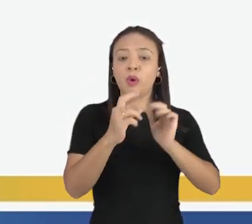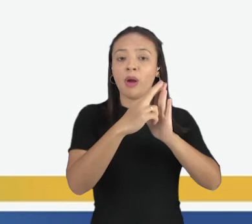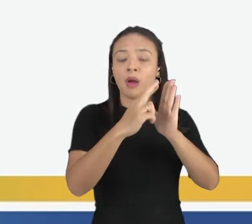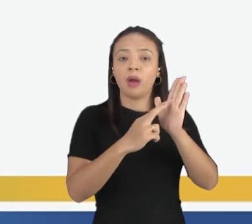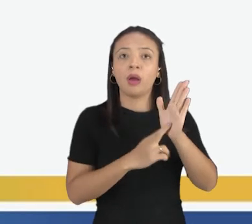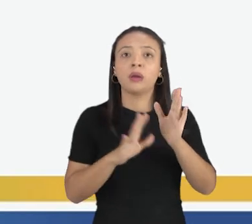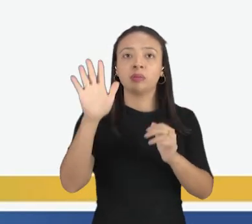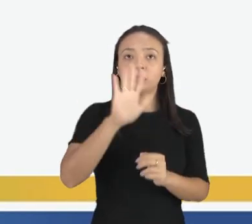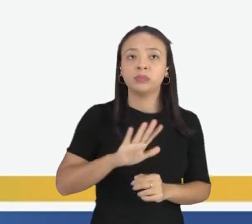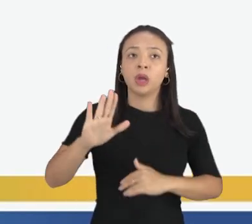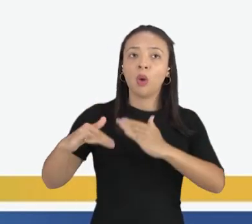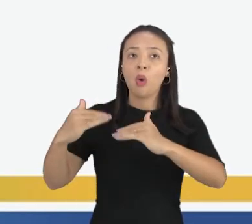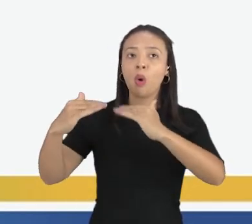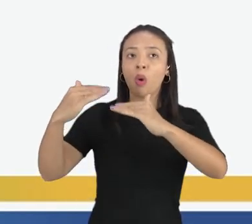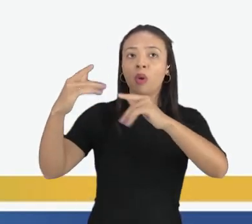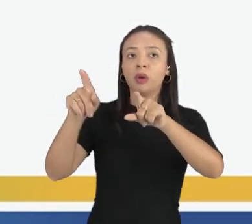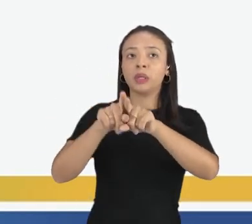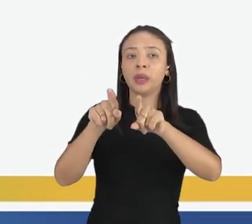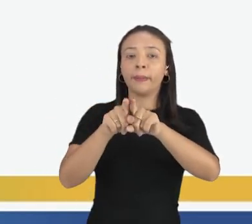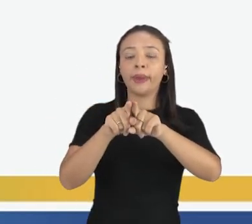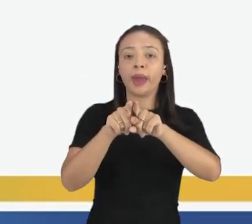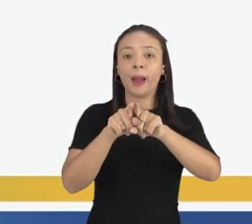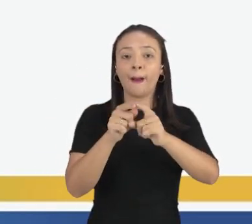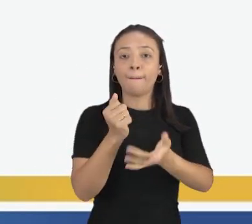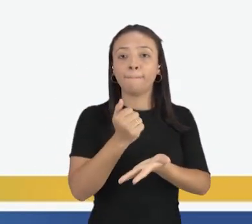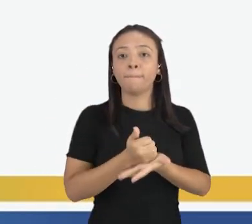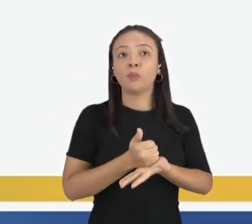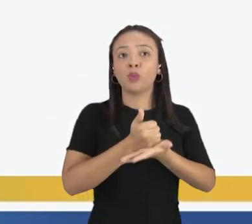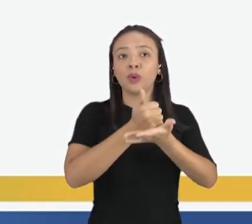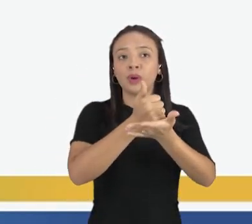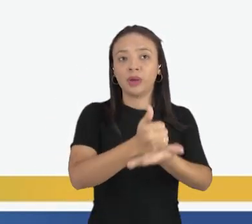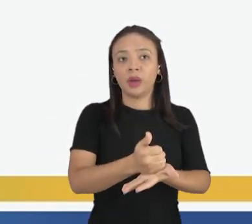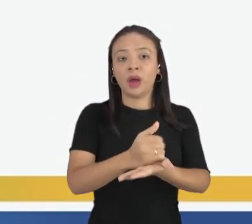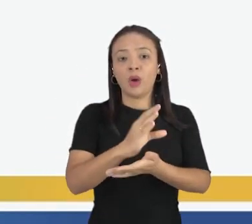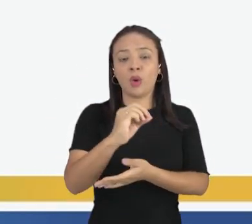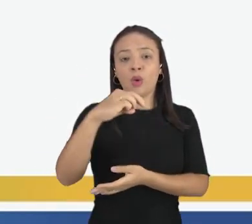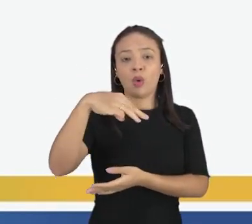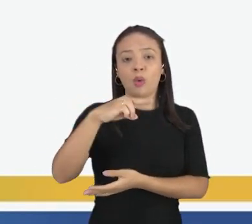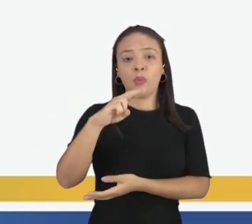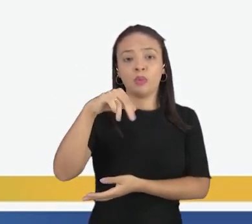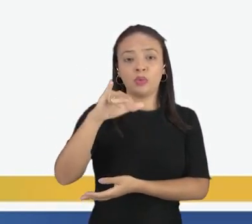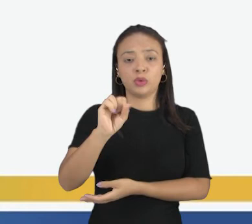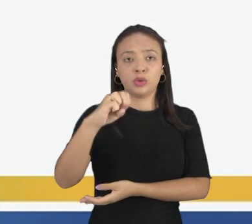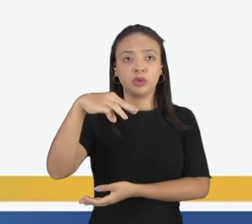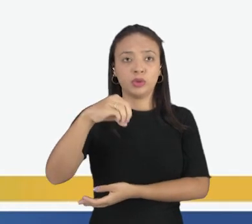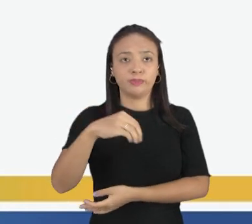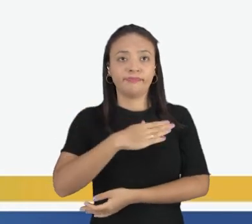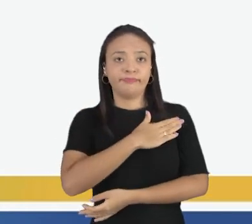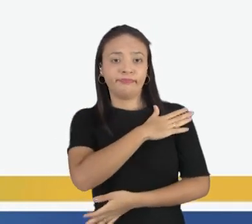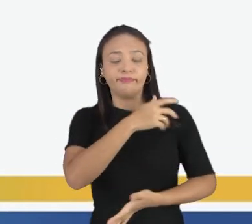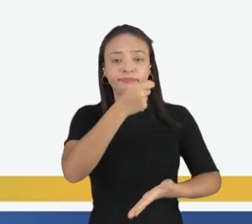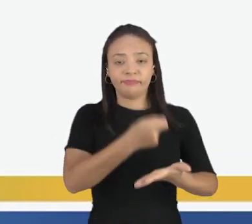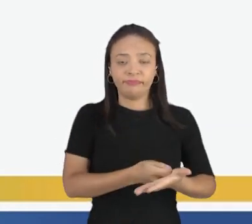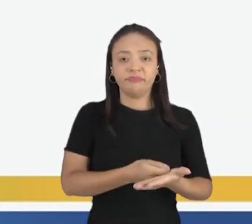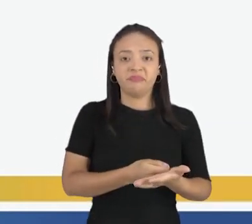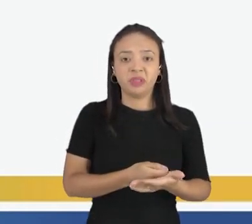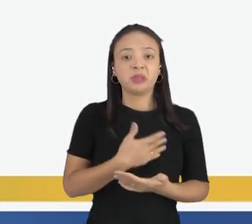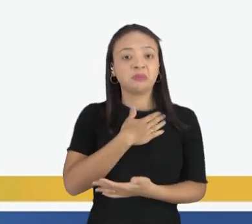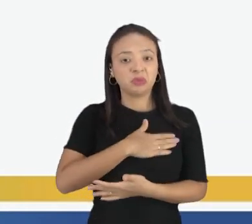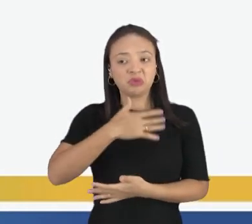nacionalista, desenvolvimentista e de apoio ao comunismo. A ditadura atingiu o auge de sua popularidade na década